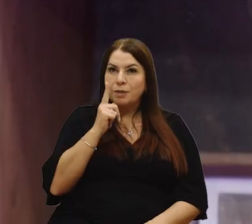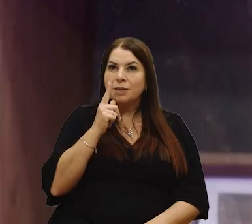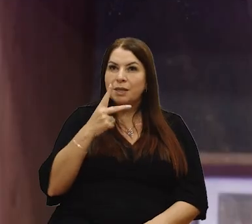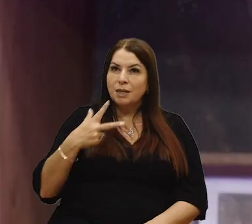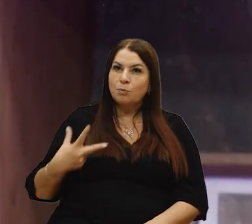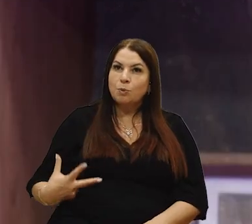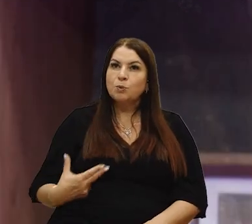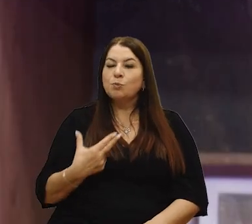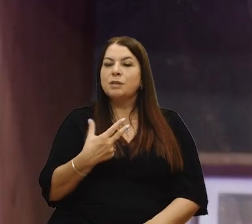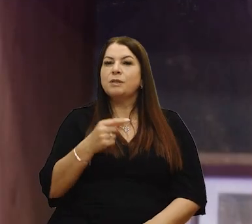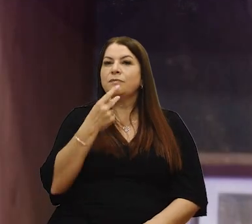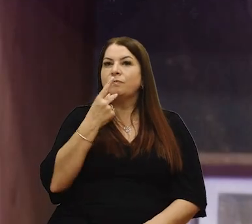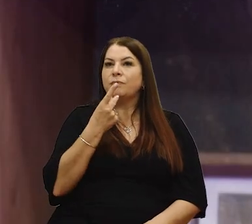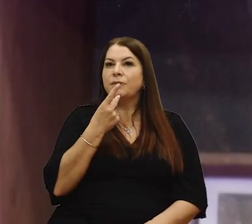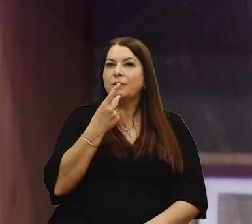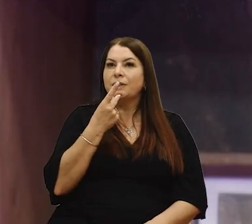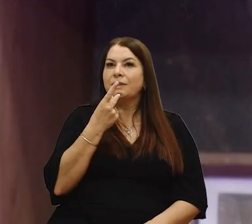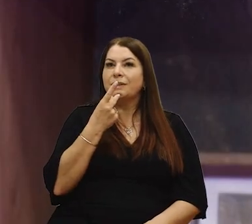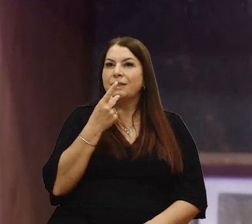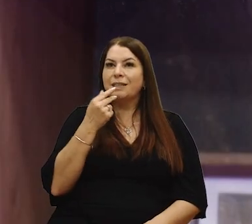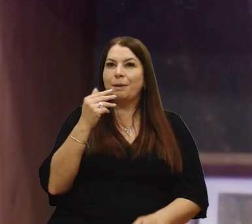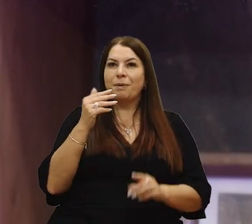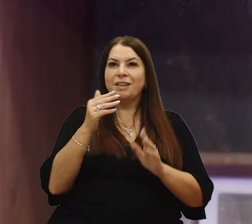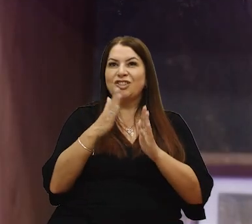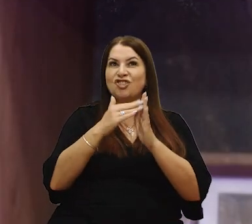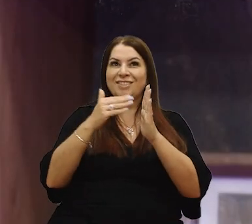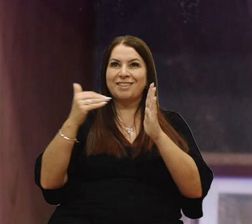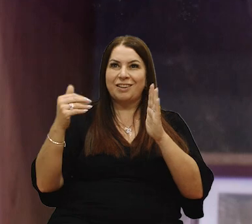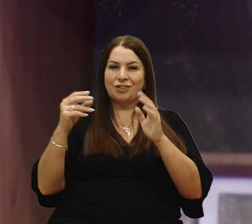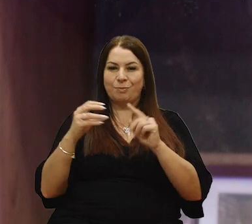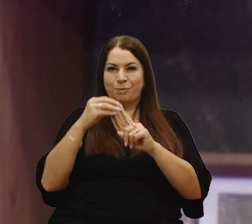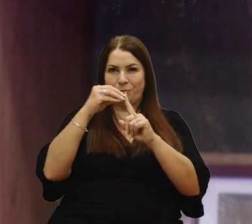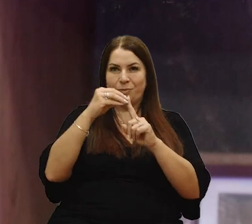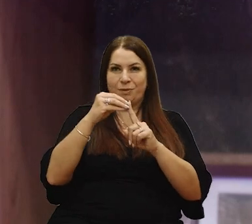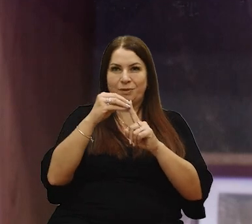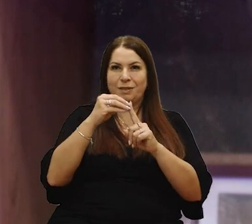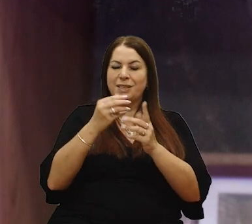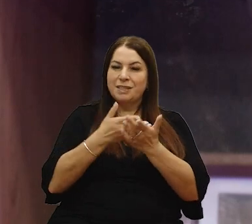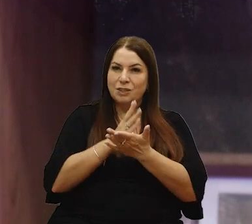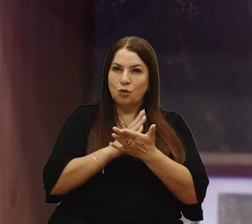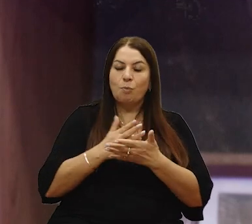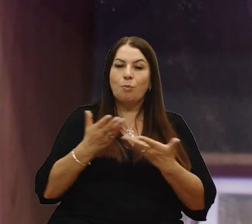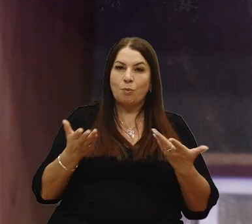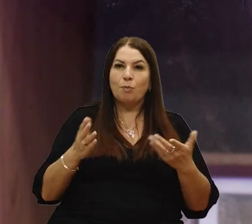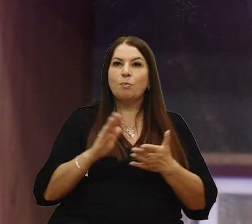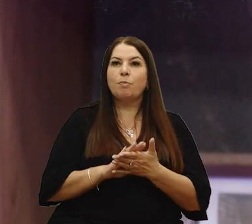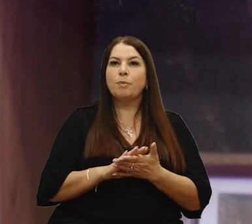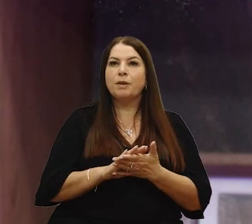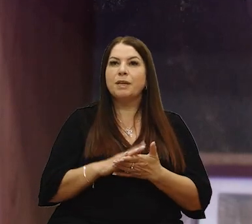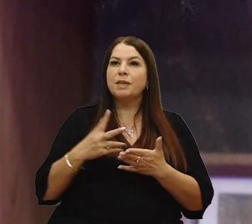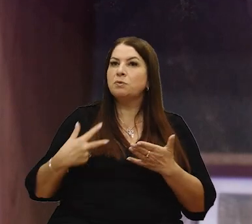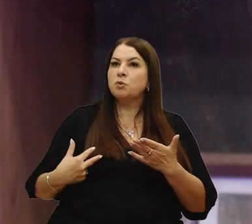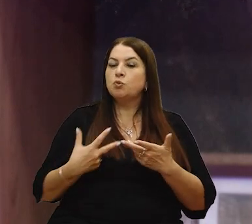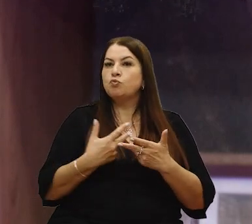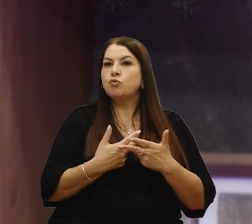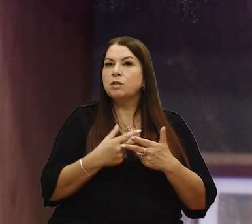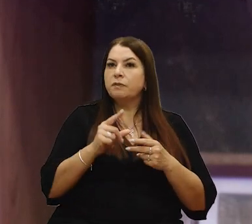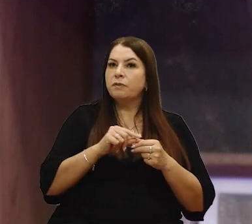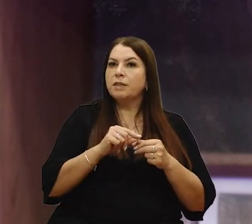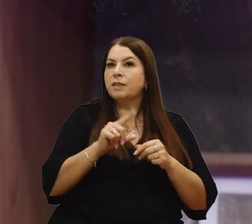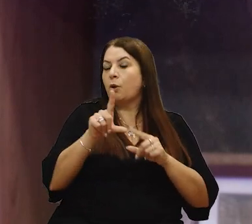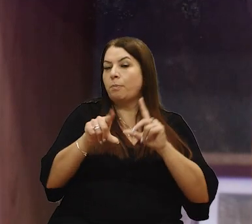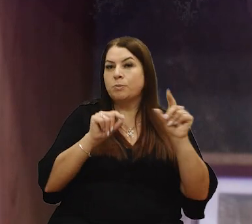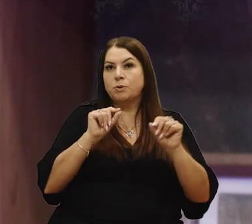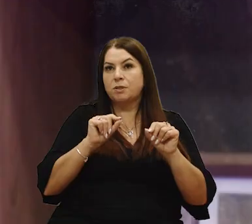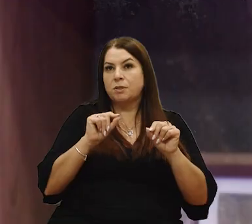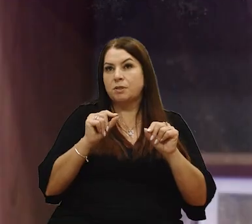graus menores já conseguem operar, quando a gente fala de questão estética também, principalmente, porque elas se incomodam bastante. Então, a